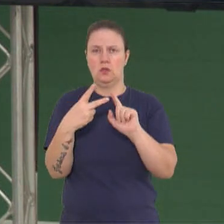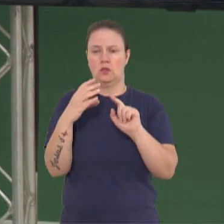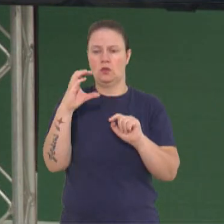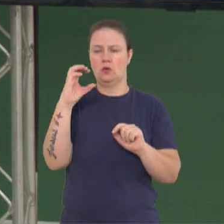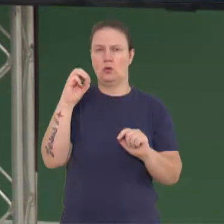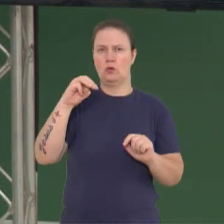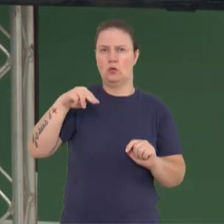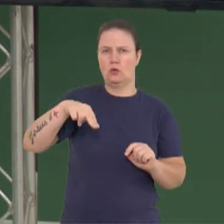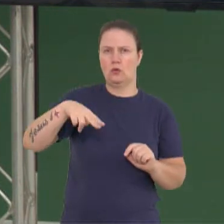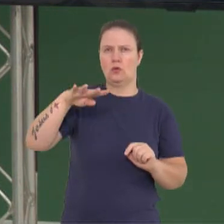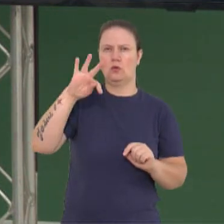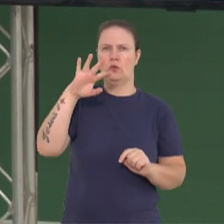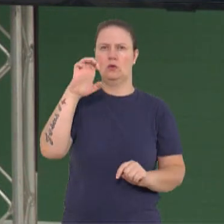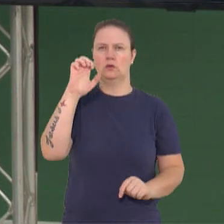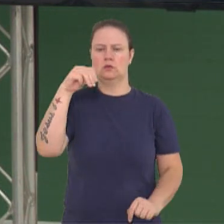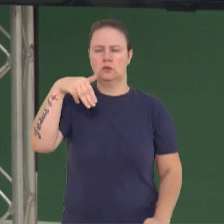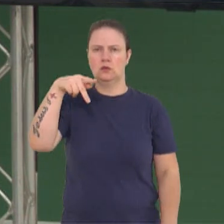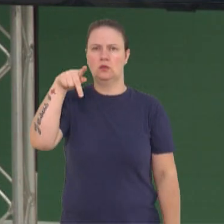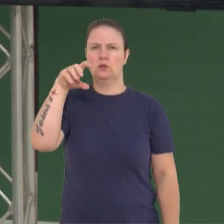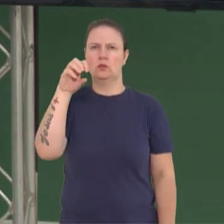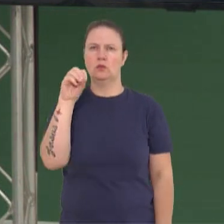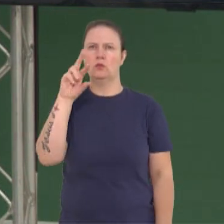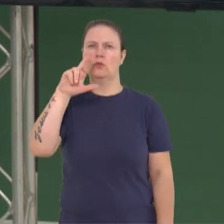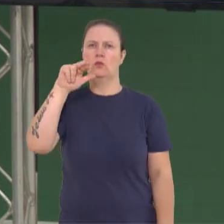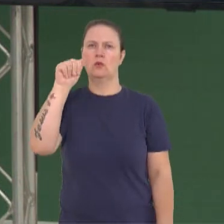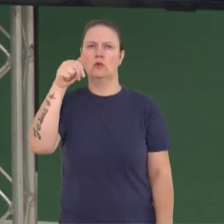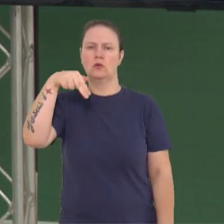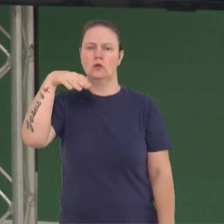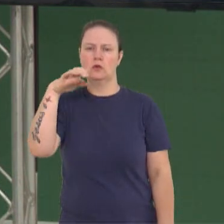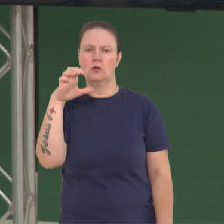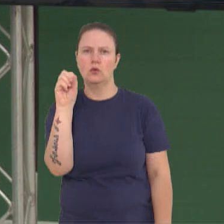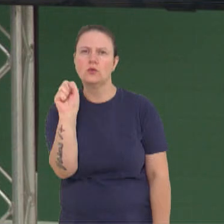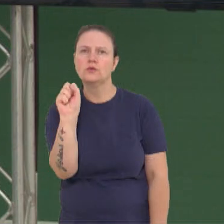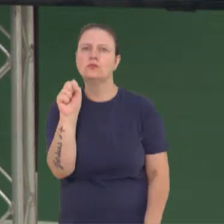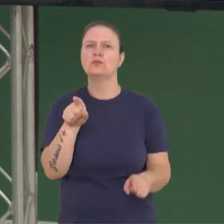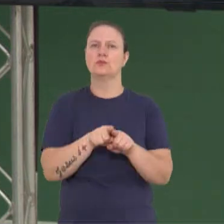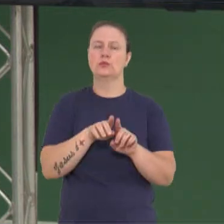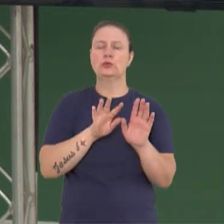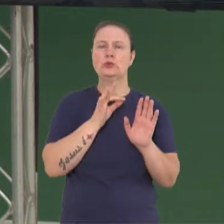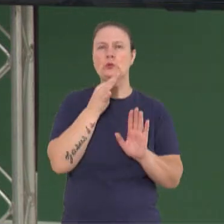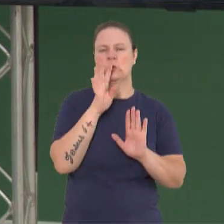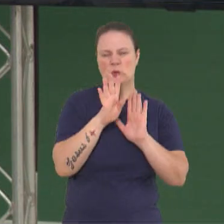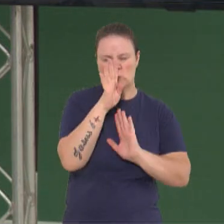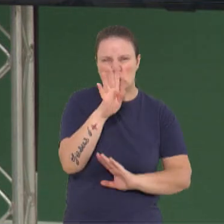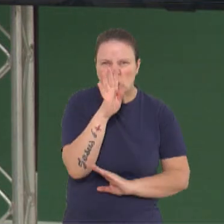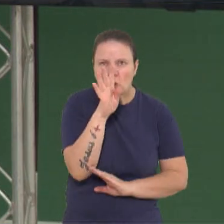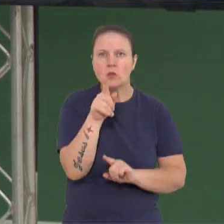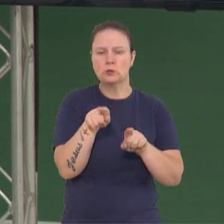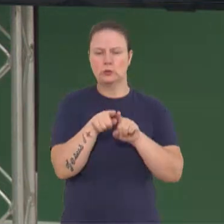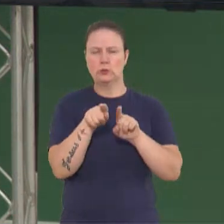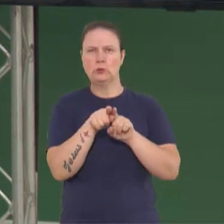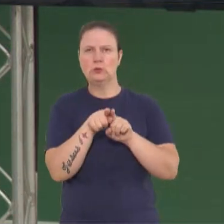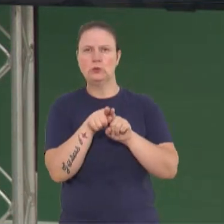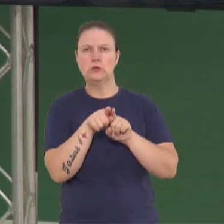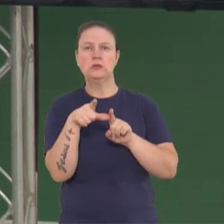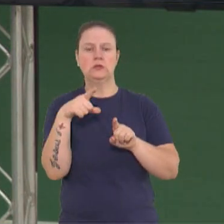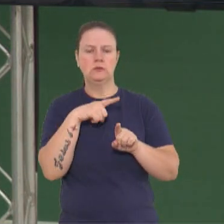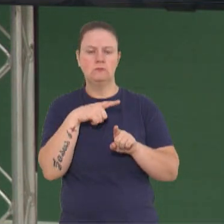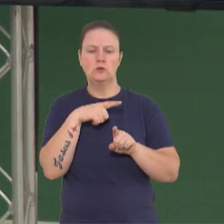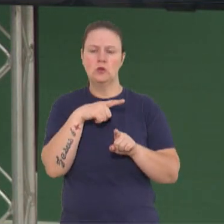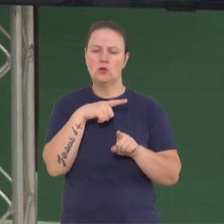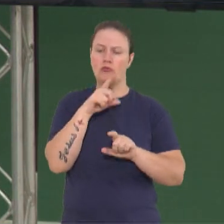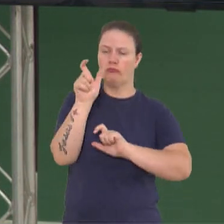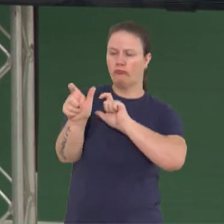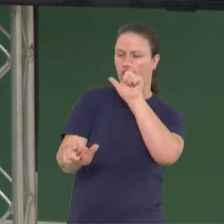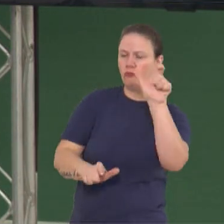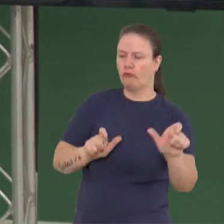moderna não se reduz ao período histórico chamado modernidade. Crítica moderna também envolve filósofos contemporâneos